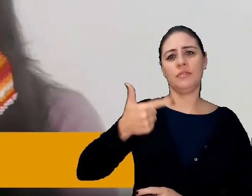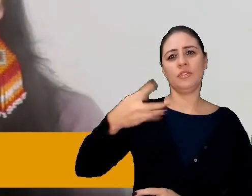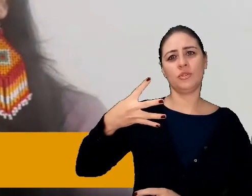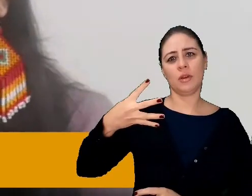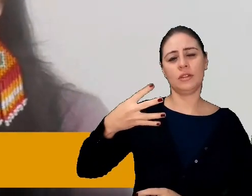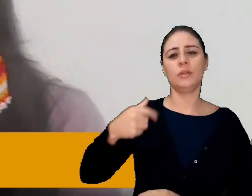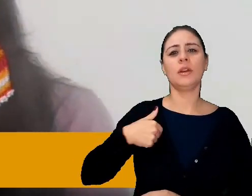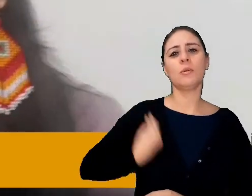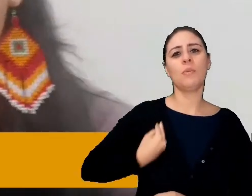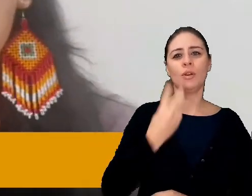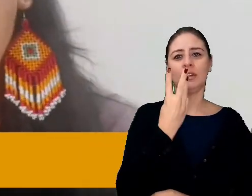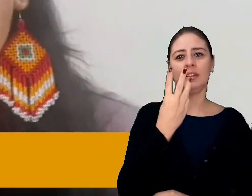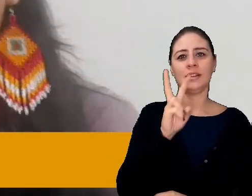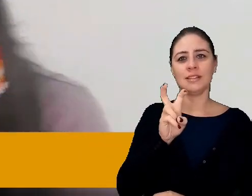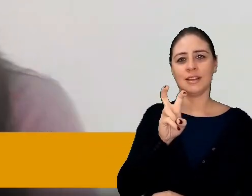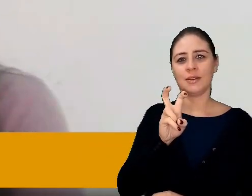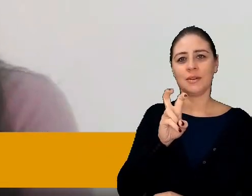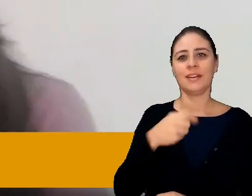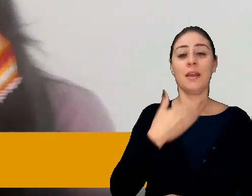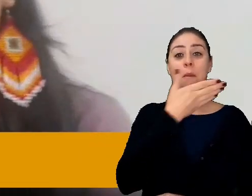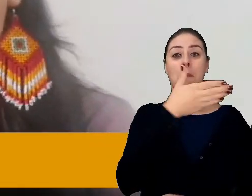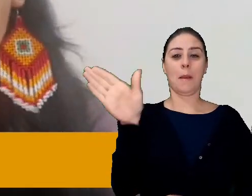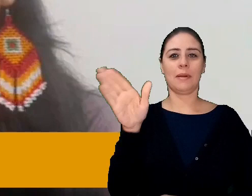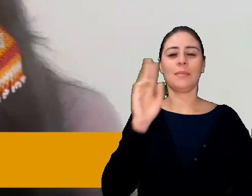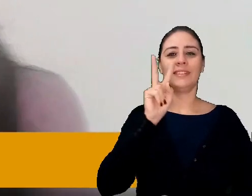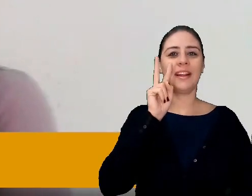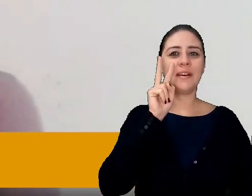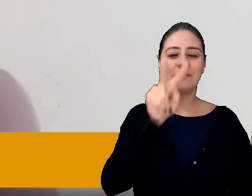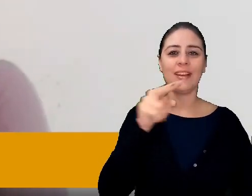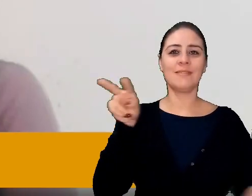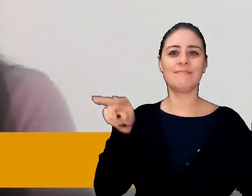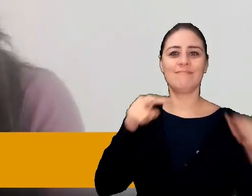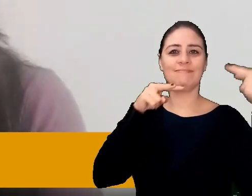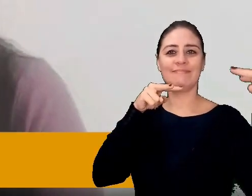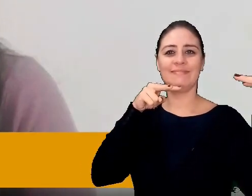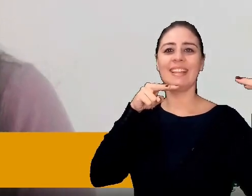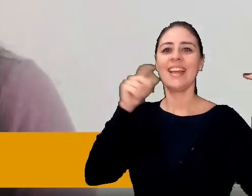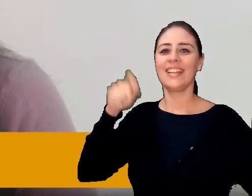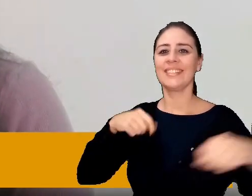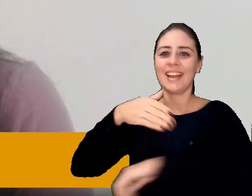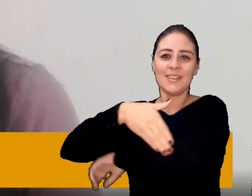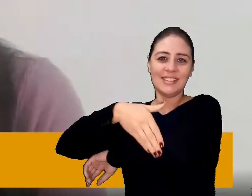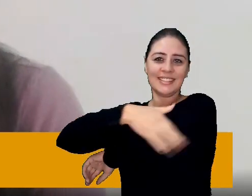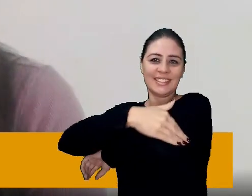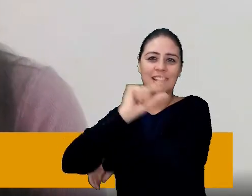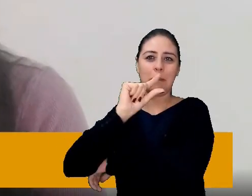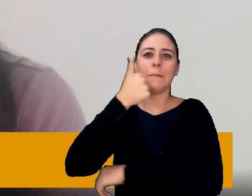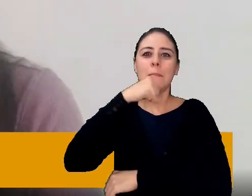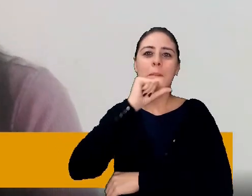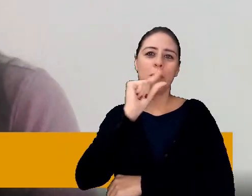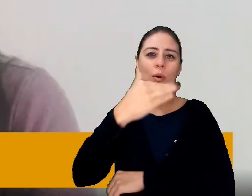Então, eu abro a porta, eu já vejo ela já vê eu. Ela mora ali embaixo, eu moro aqui na esquina, né? E que